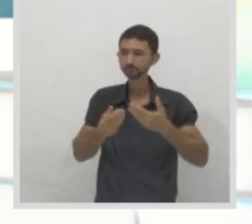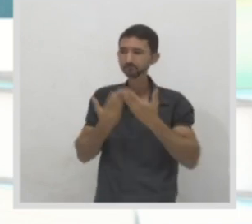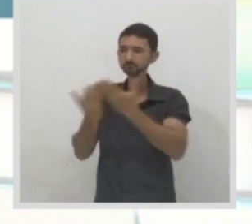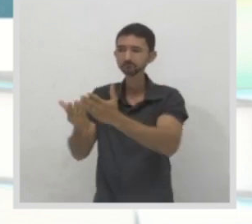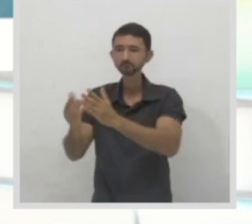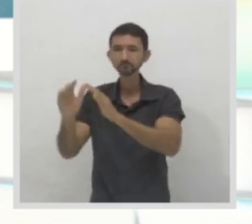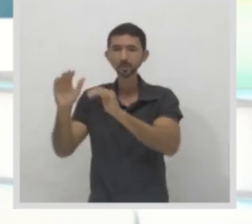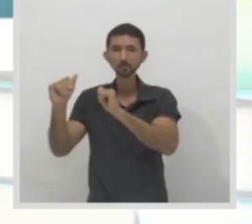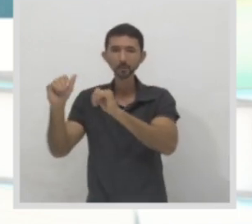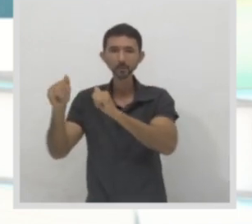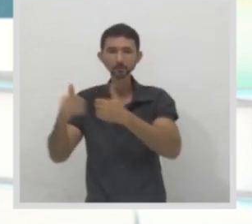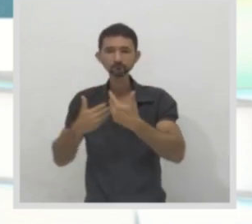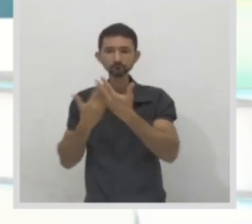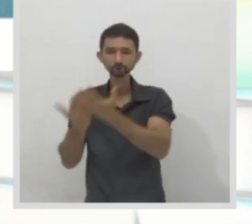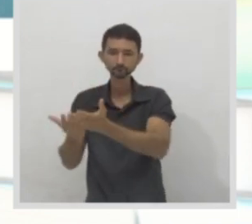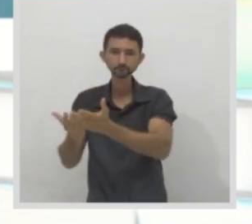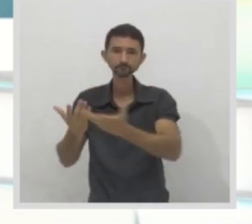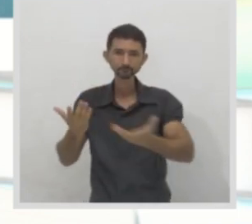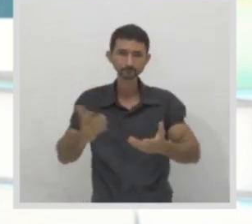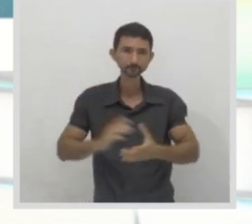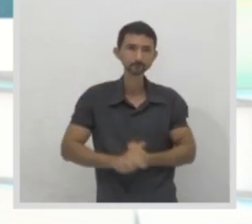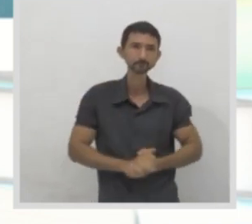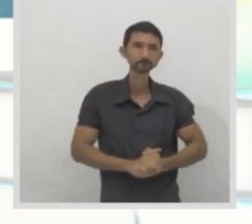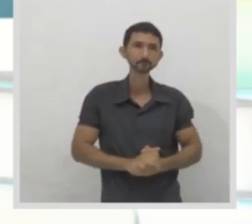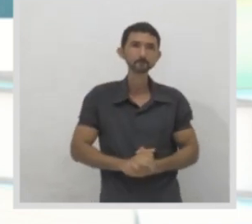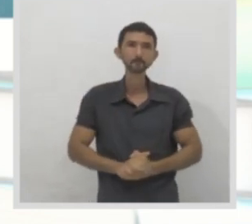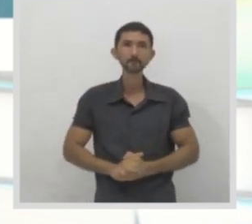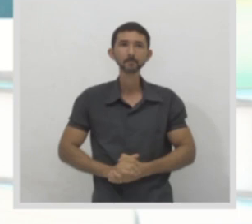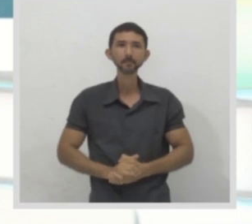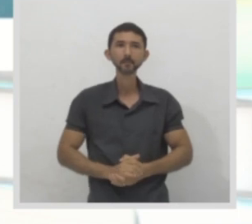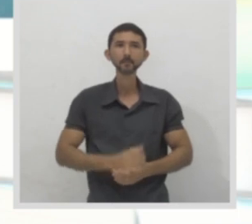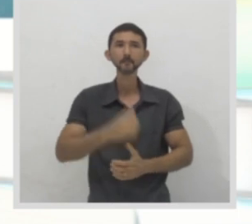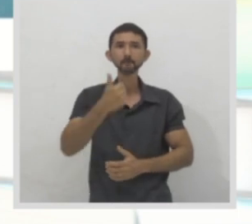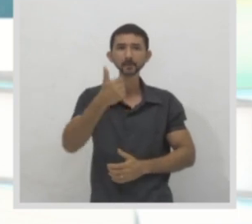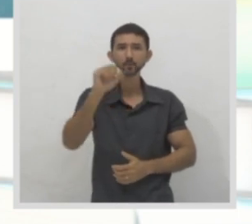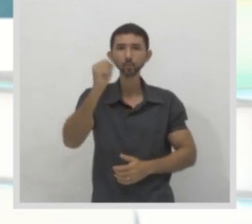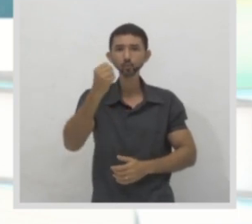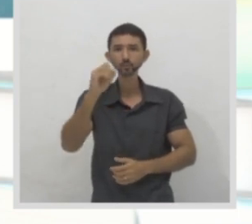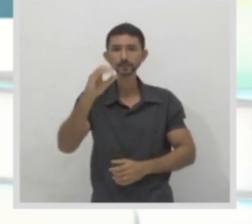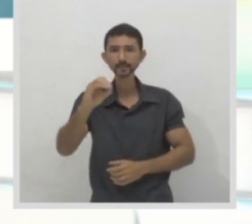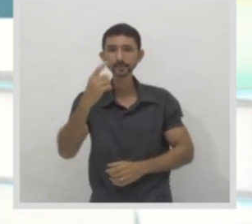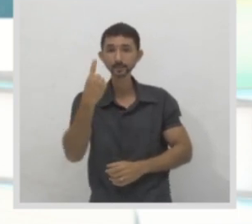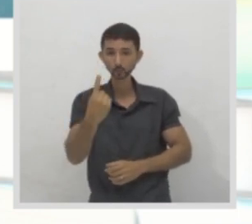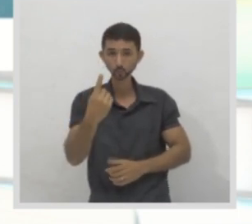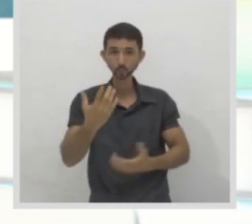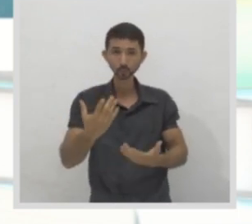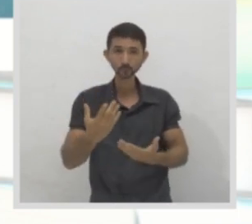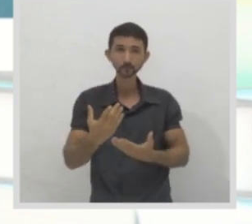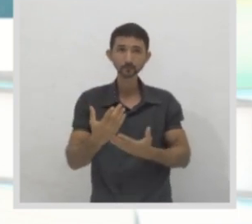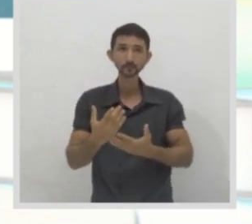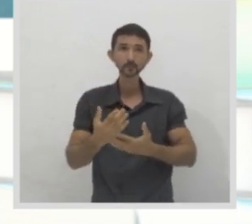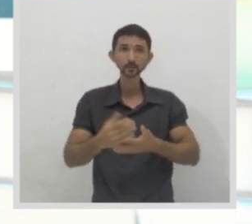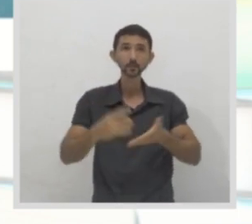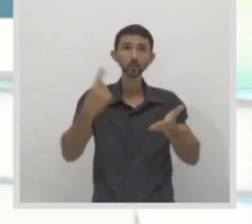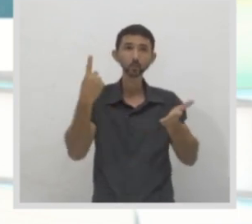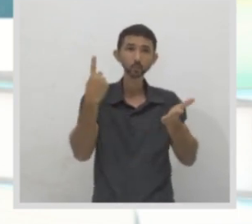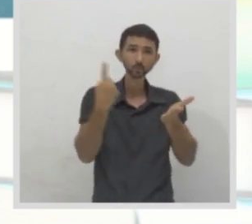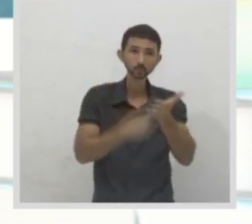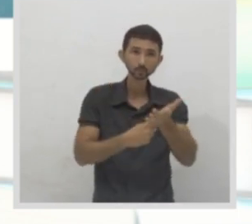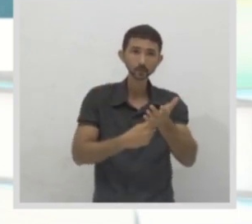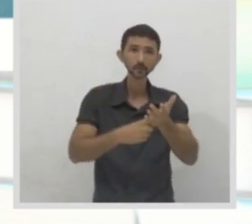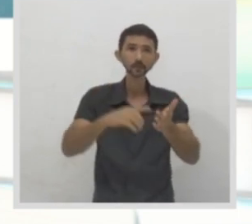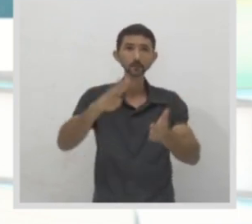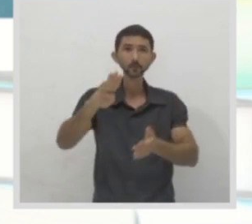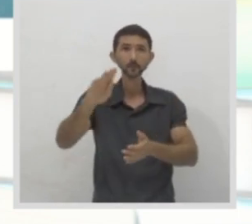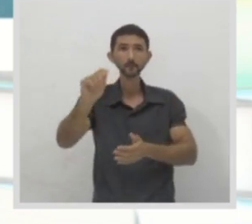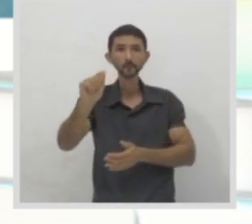Uruguai, tá? Em 1801, as discussões continuaram. Em 1801, nós temos o Tratado de Badajoz. Esse